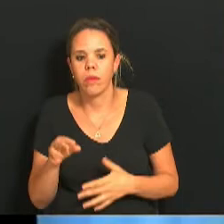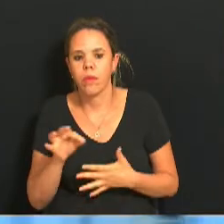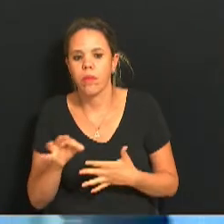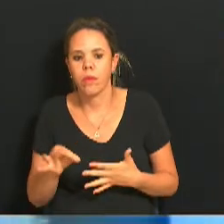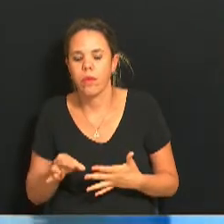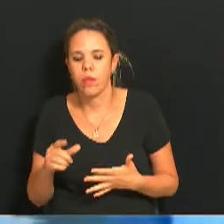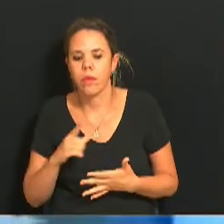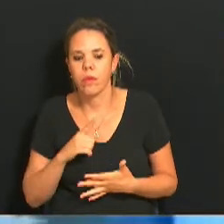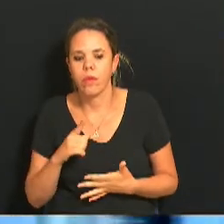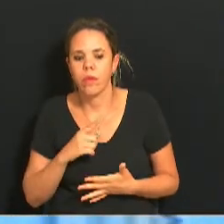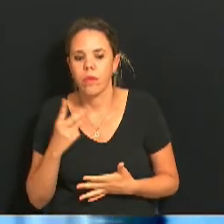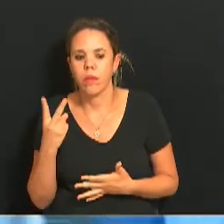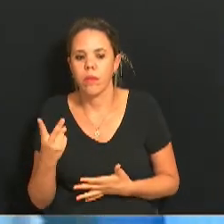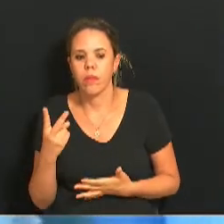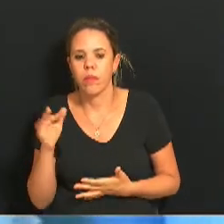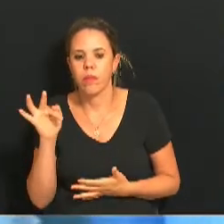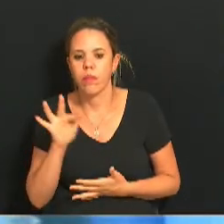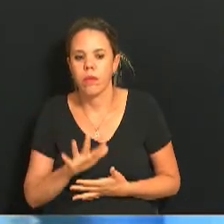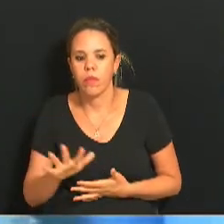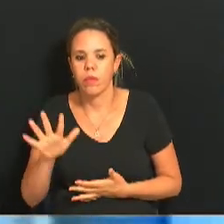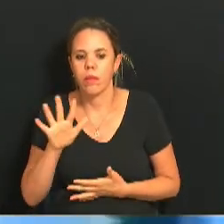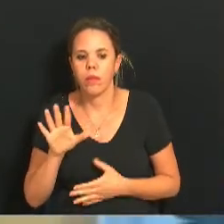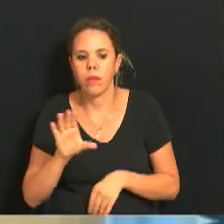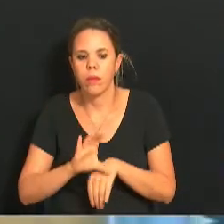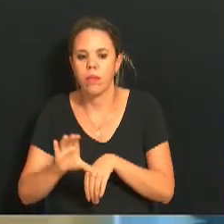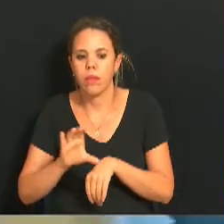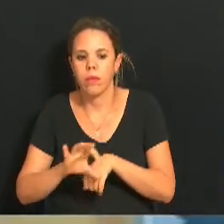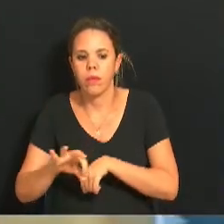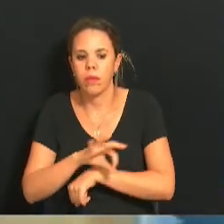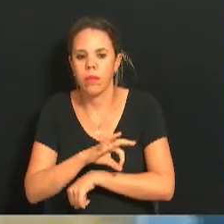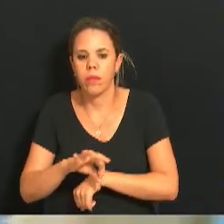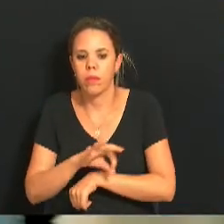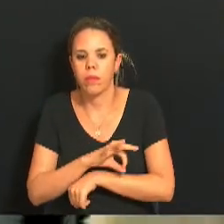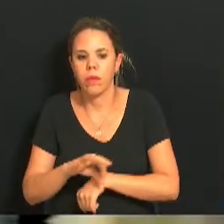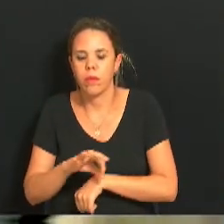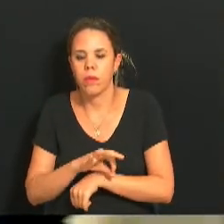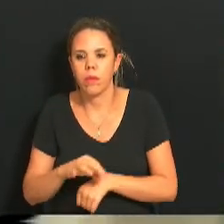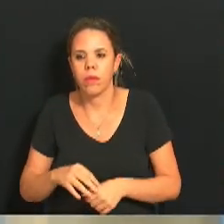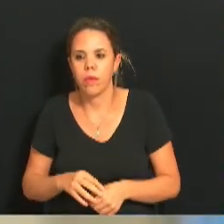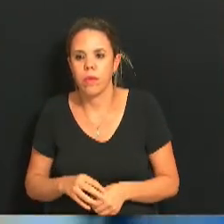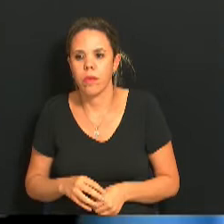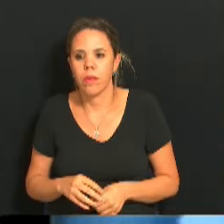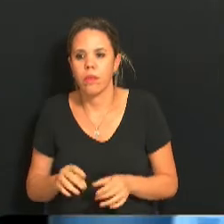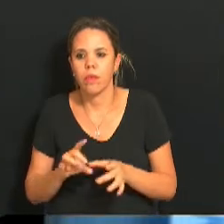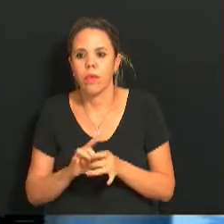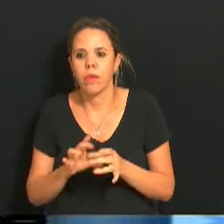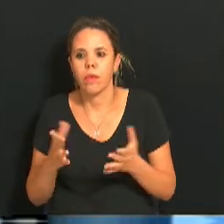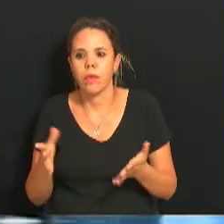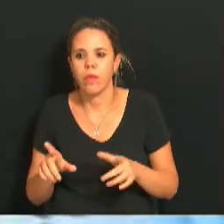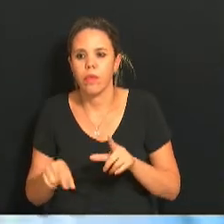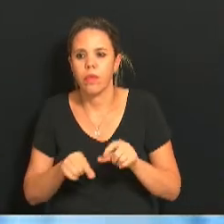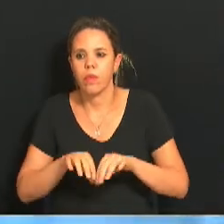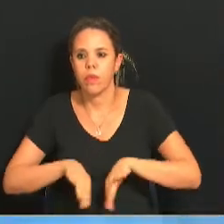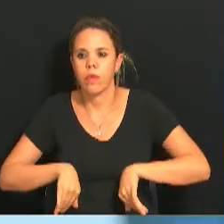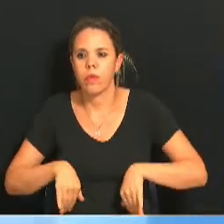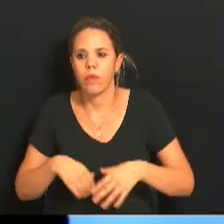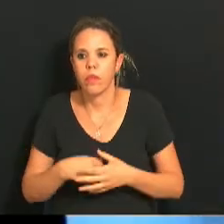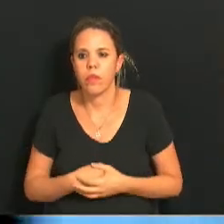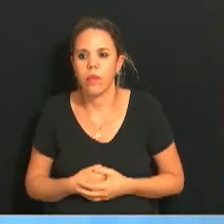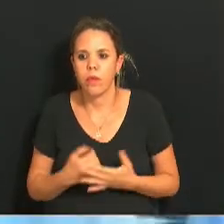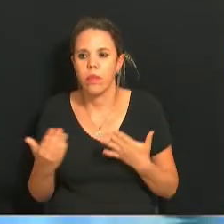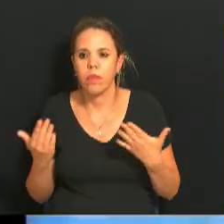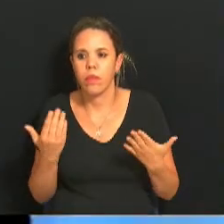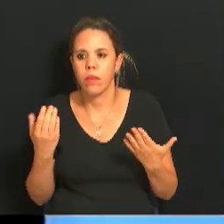nós temos as duas universidades têm curso de arquitetura eu até se tomei a liberdade de separar aqui para